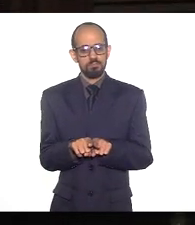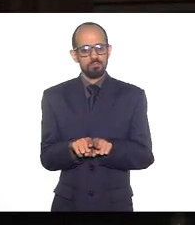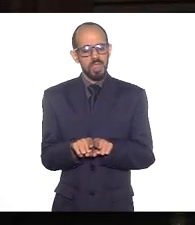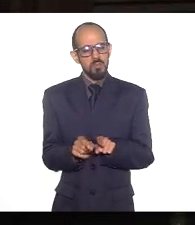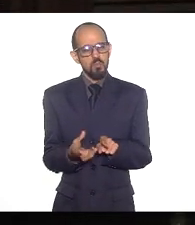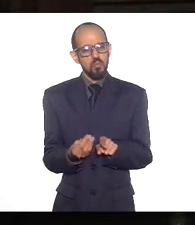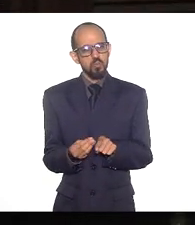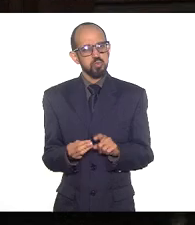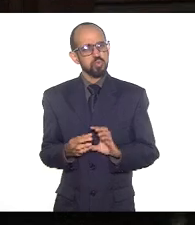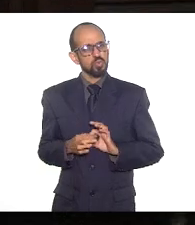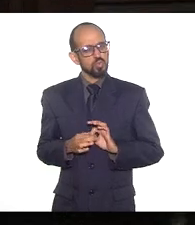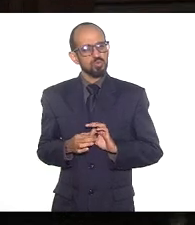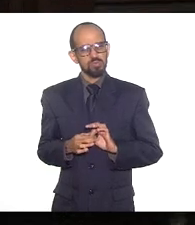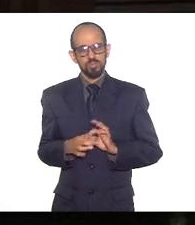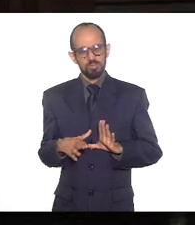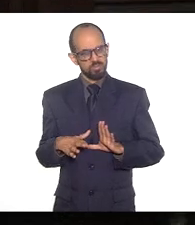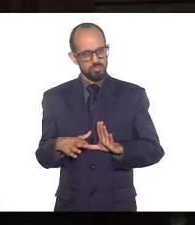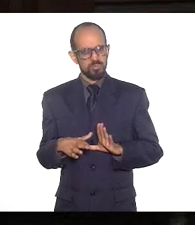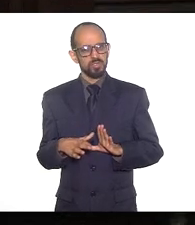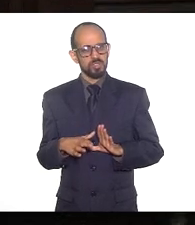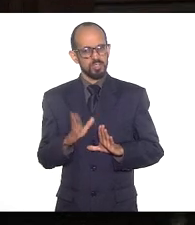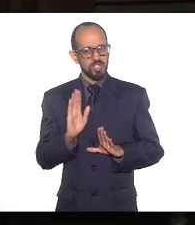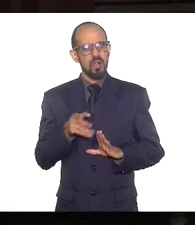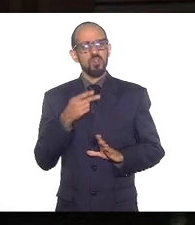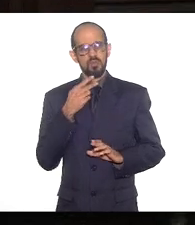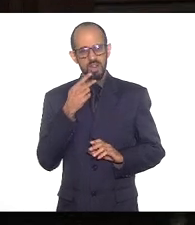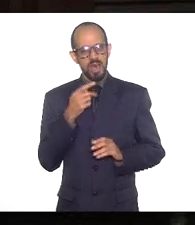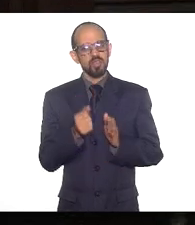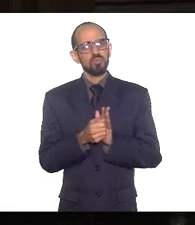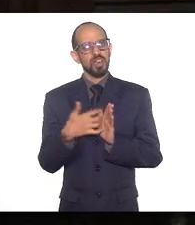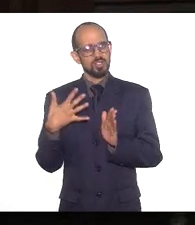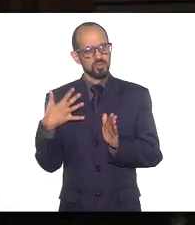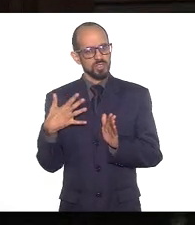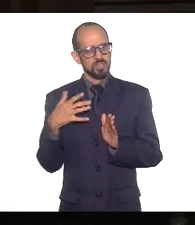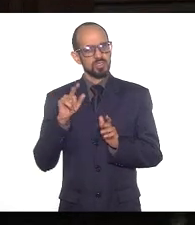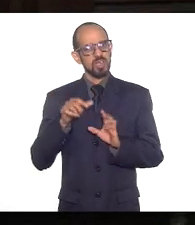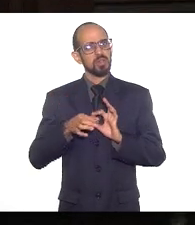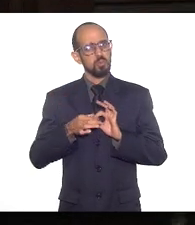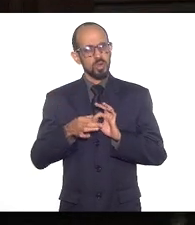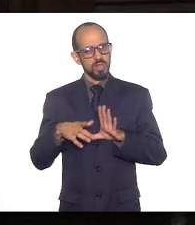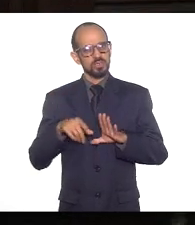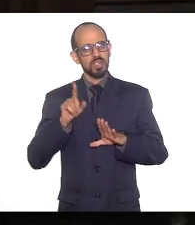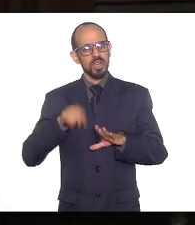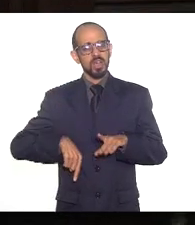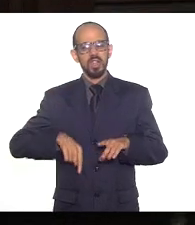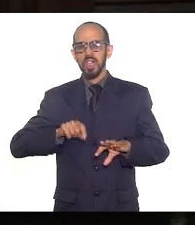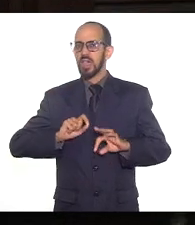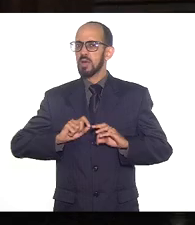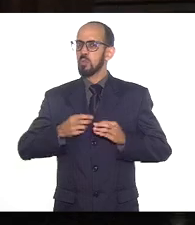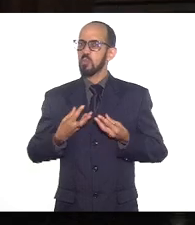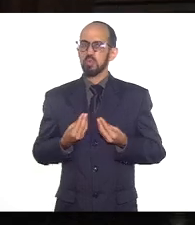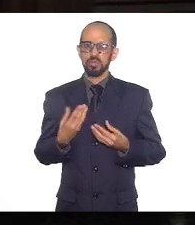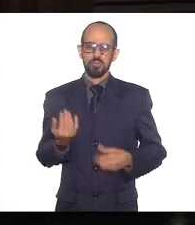democrático aqueles foi dito e repetido aqui várias vezes e a Democracia tudo eu acho que a democracia tem funcionar nas empresas